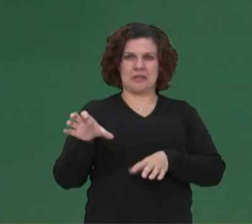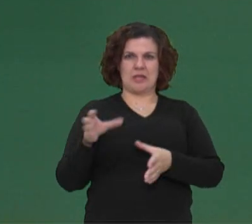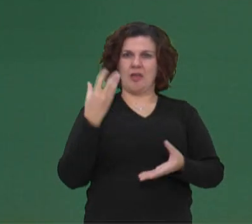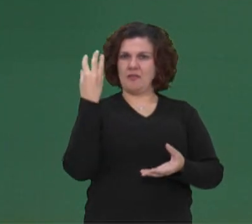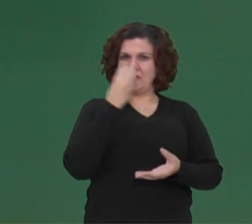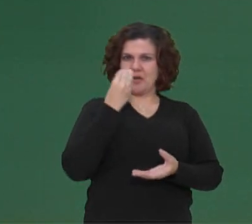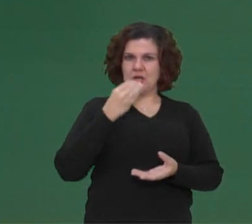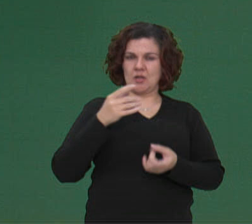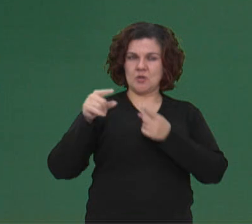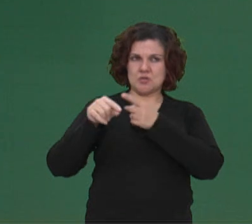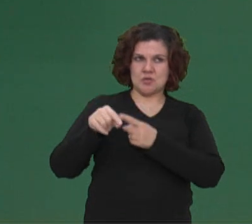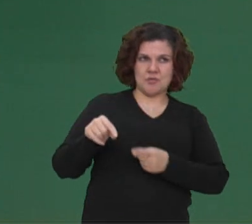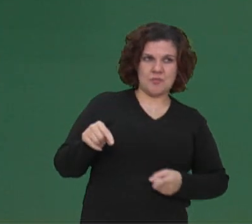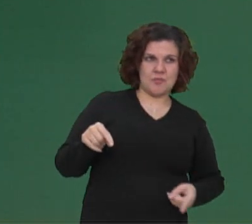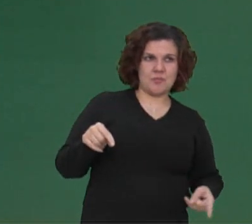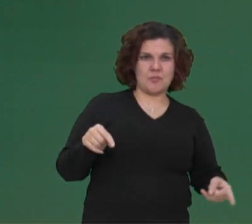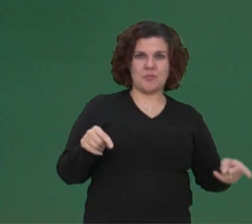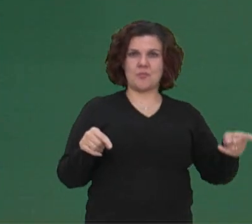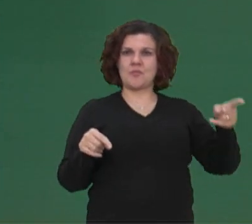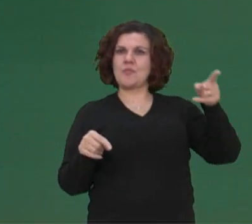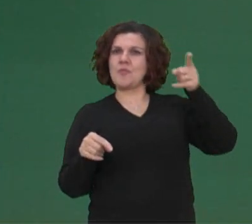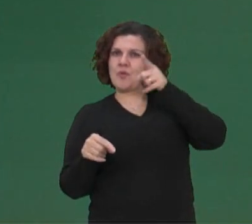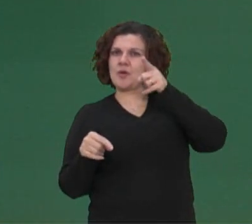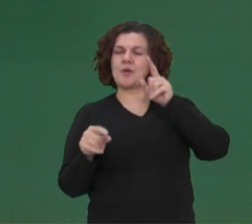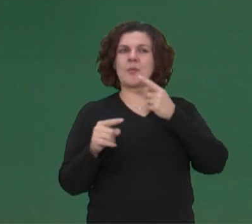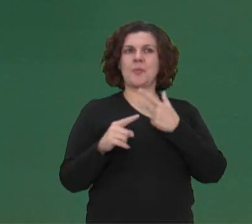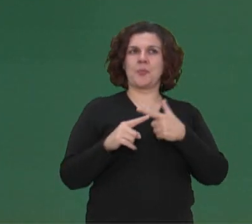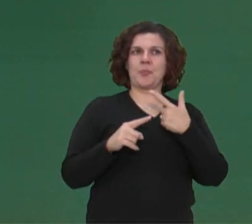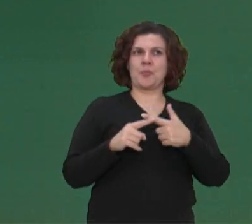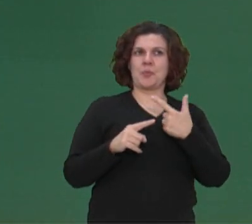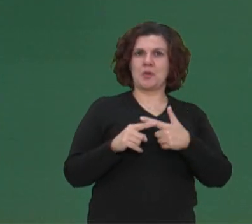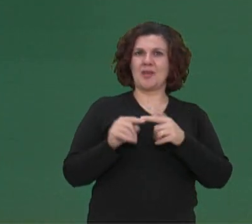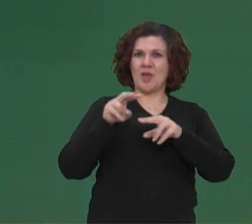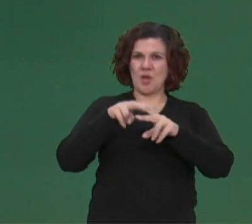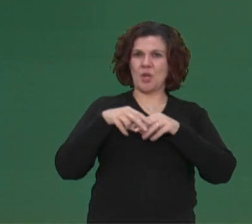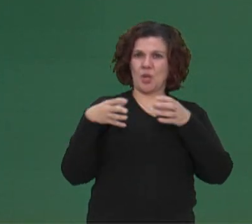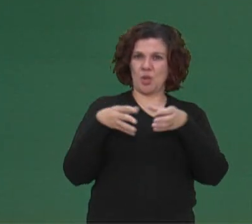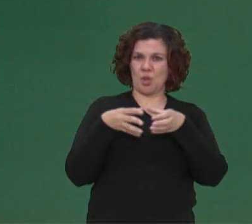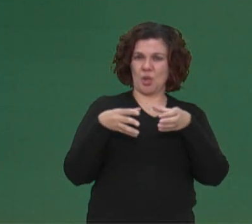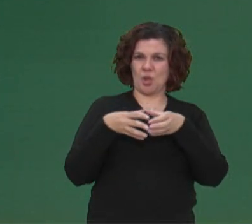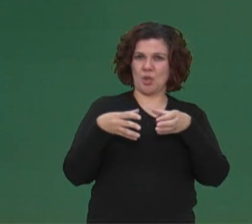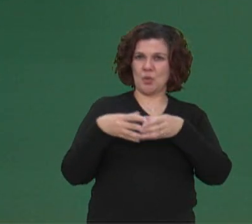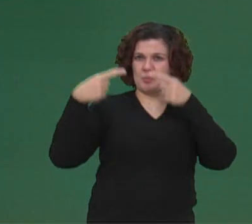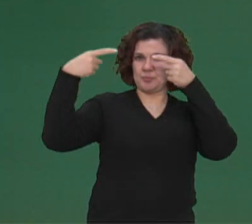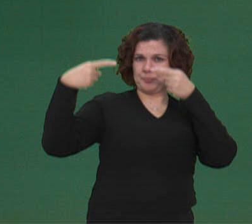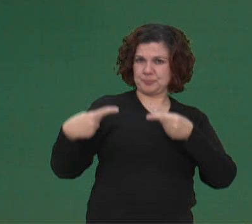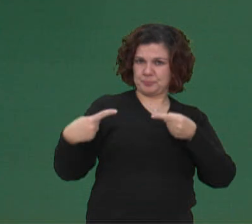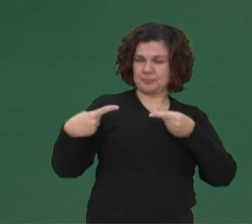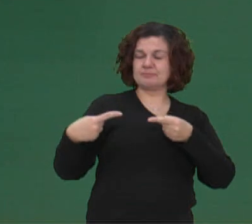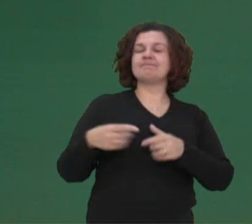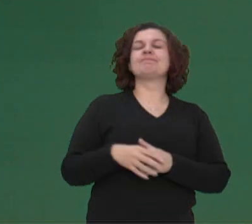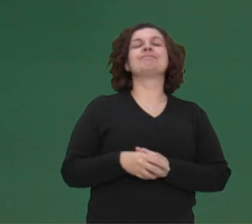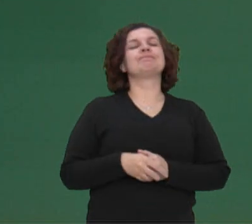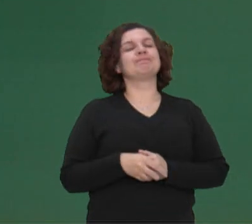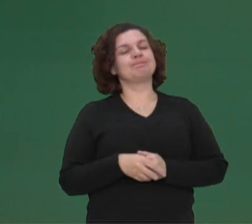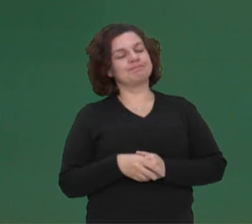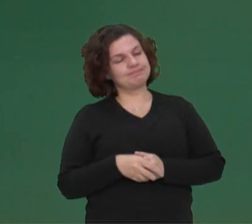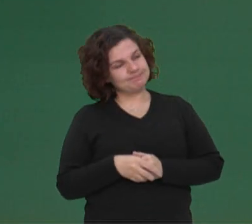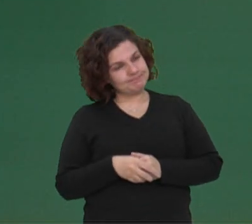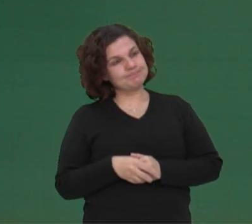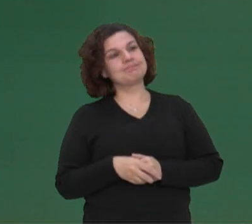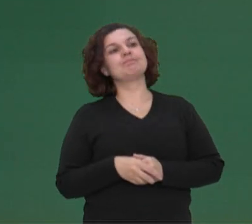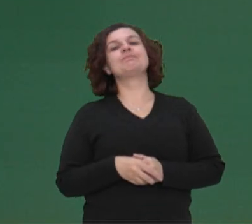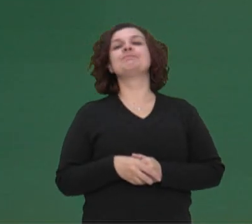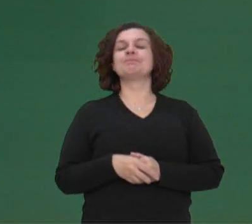inverso, tudo acontece por conta dos grupos étnicos rivais? Sim. E se você pegar esses grupos